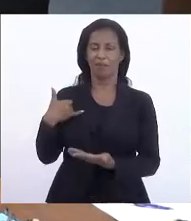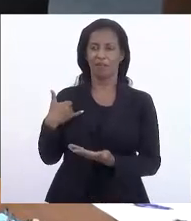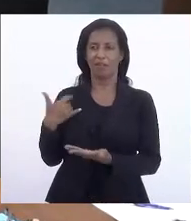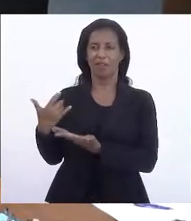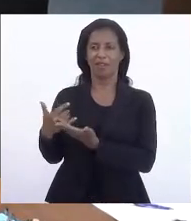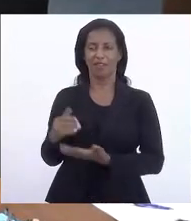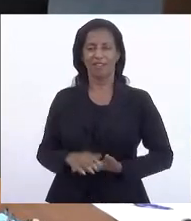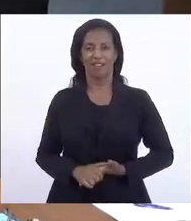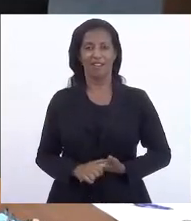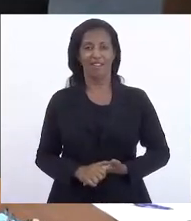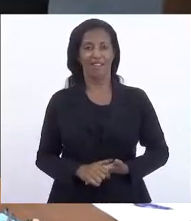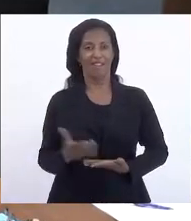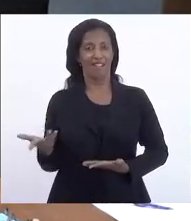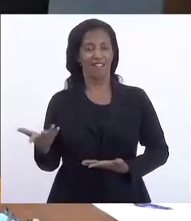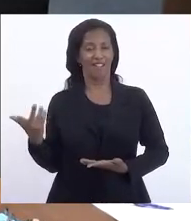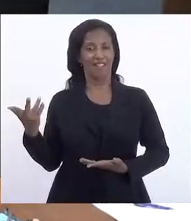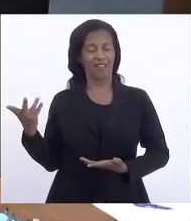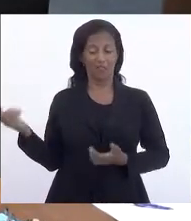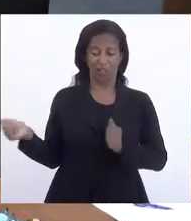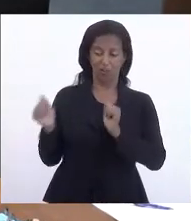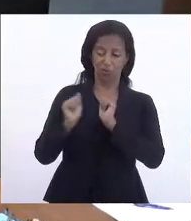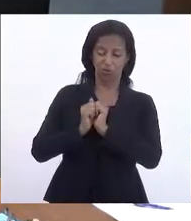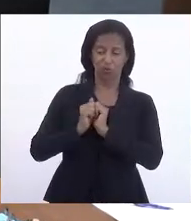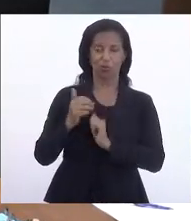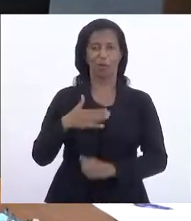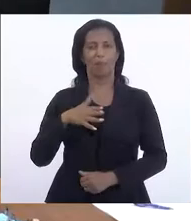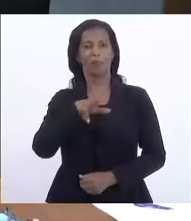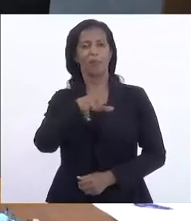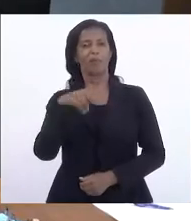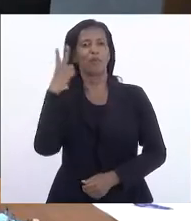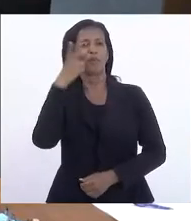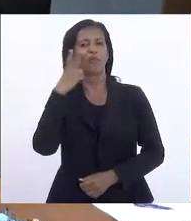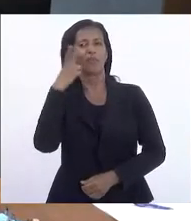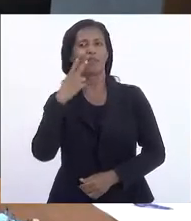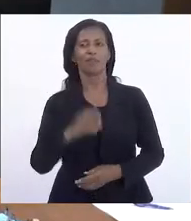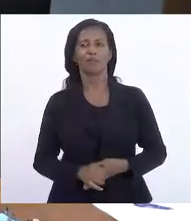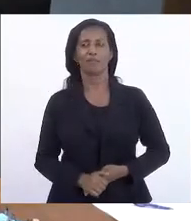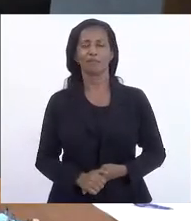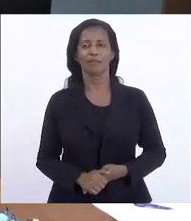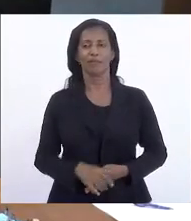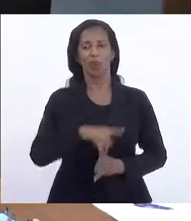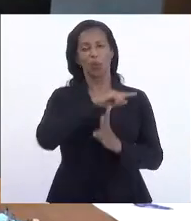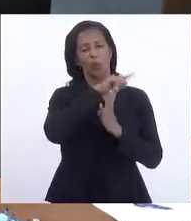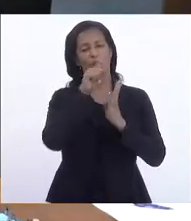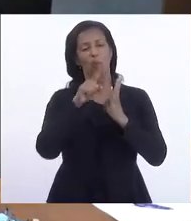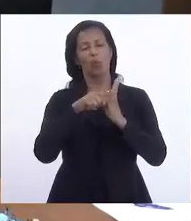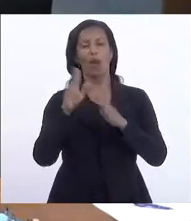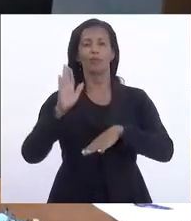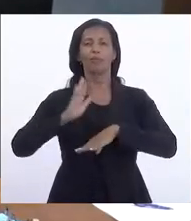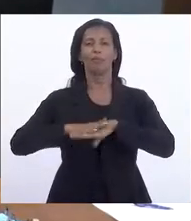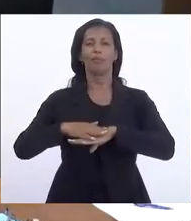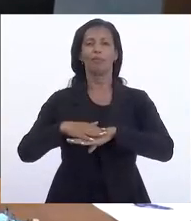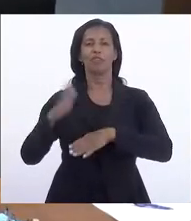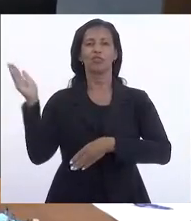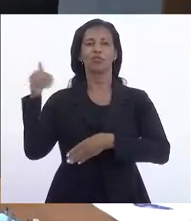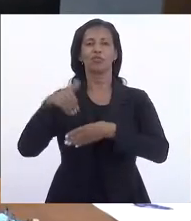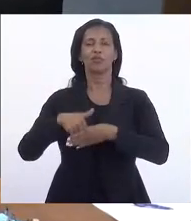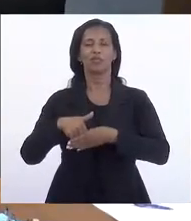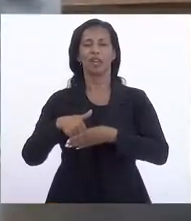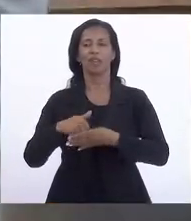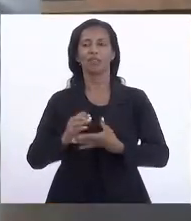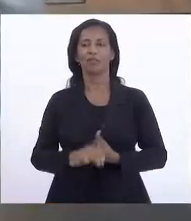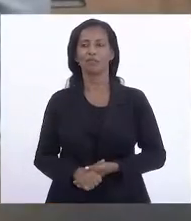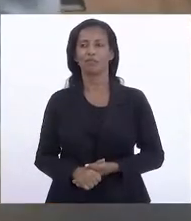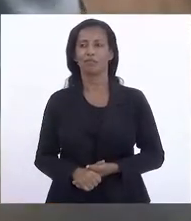não pode cair longe do pé, não é, presidente? Então está aqui, meu irmão vereador, o quarto mais votado na cidade de São Gonçalo e que vem exercendo aquela